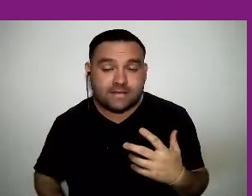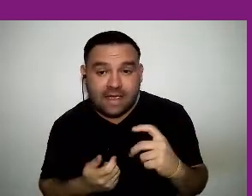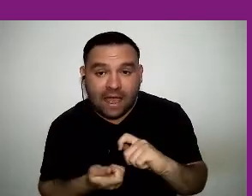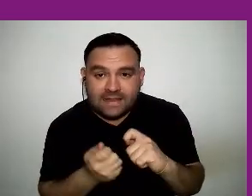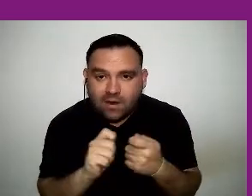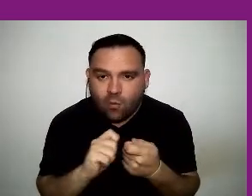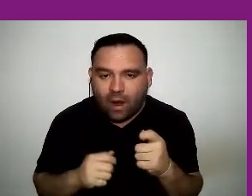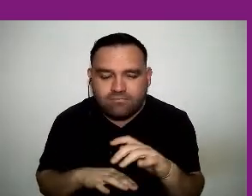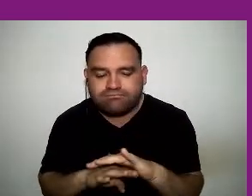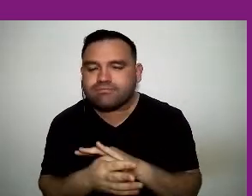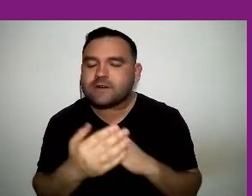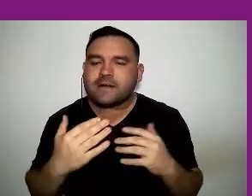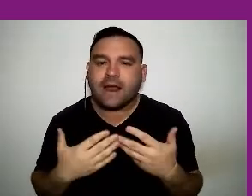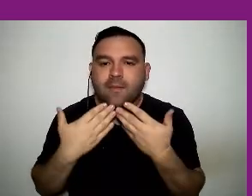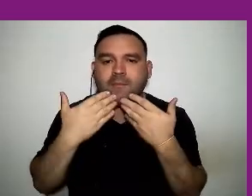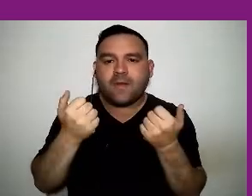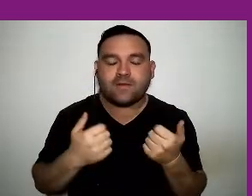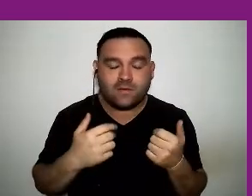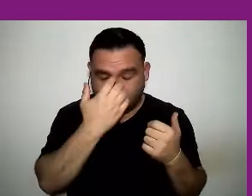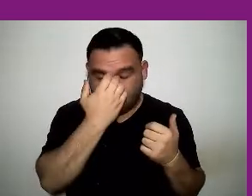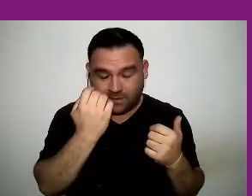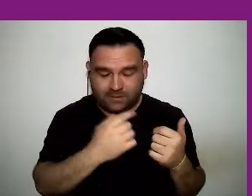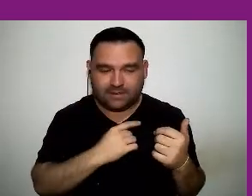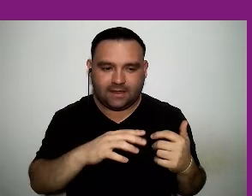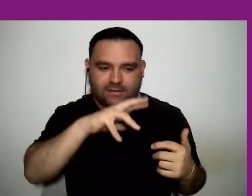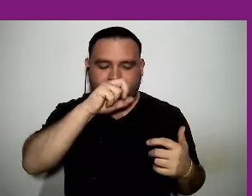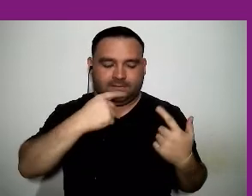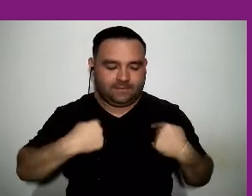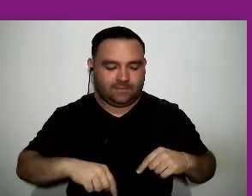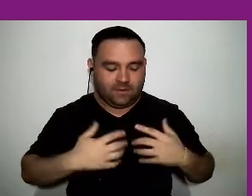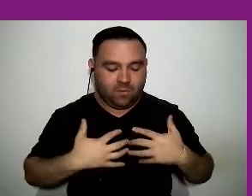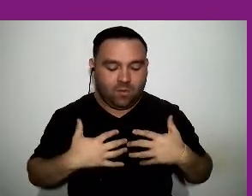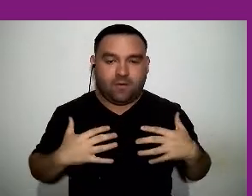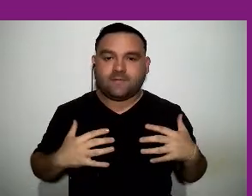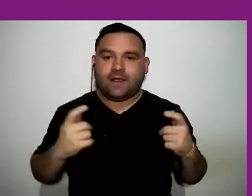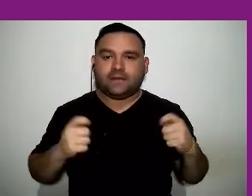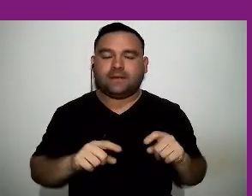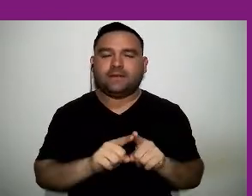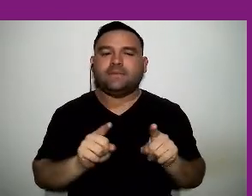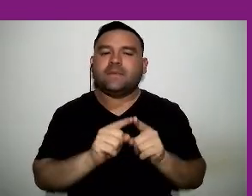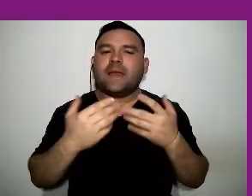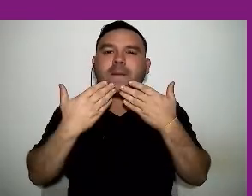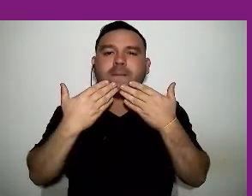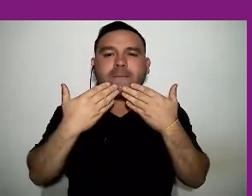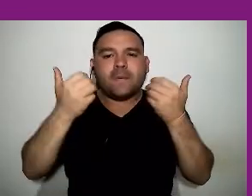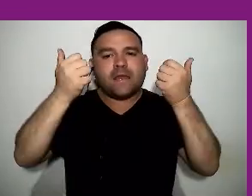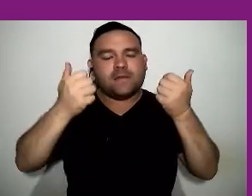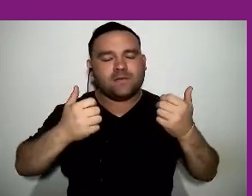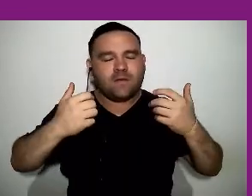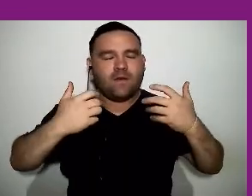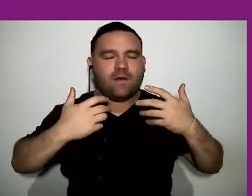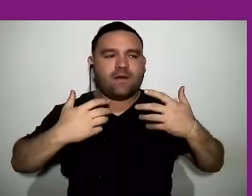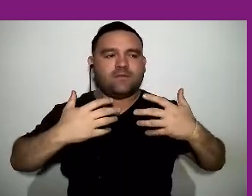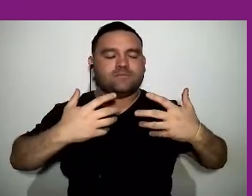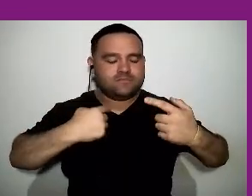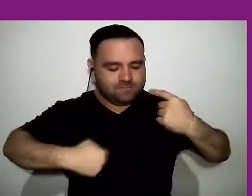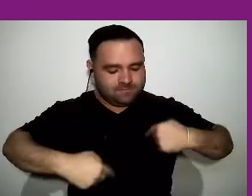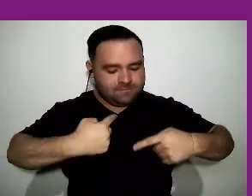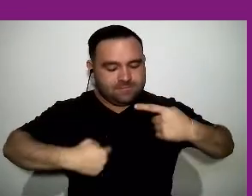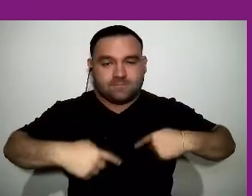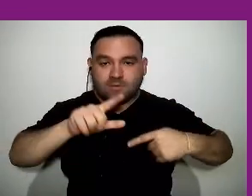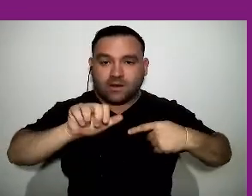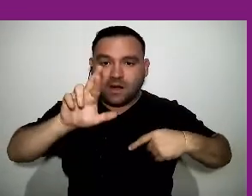adequar a melhor pressão na via aérea para manter o pulmão aberto, com a melhor complacência, a melhor oxigenação,